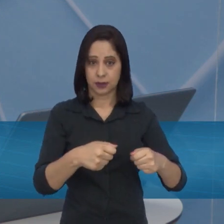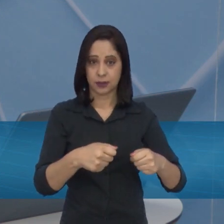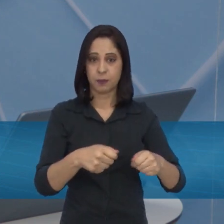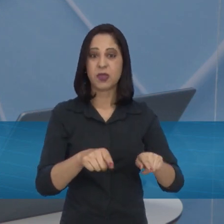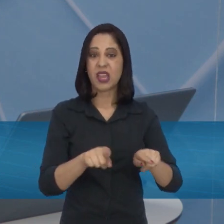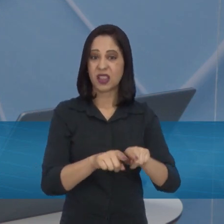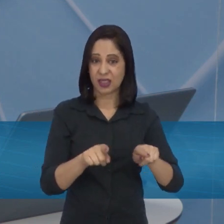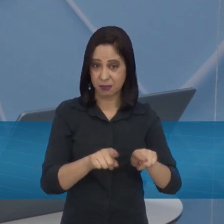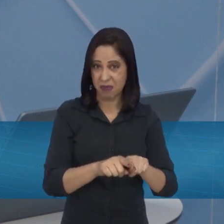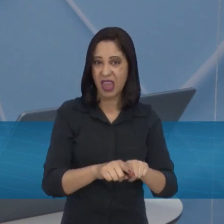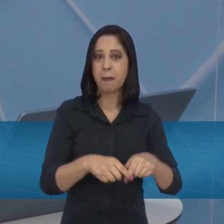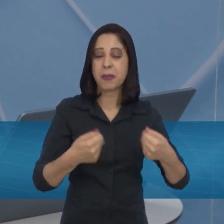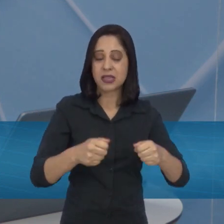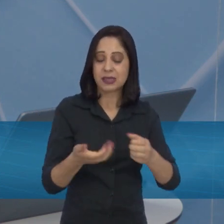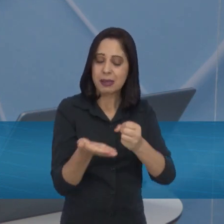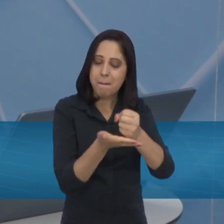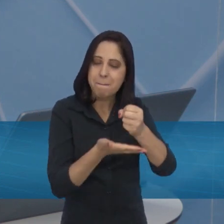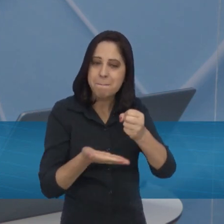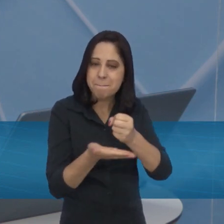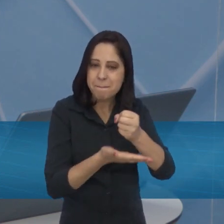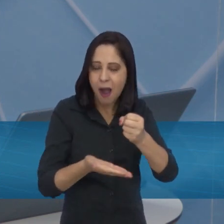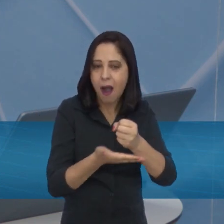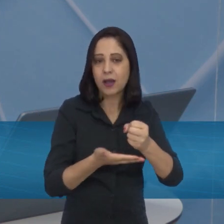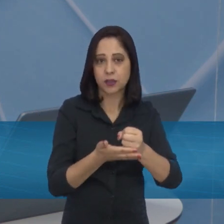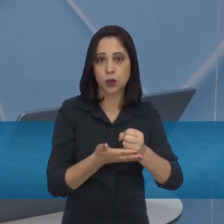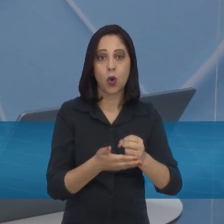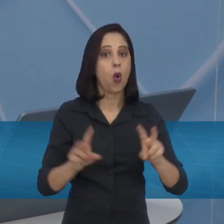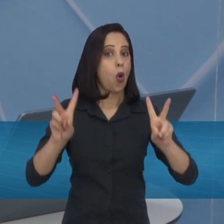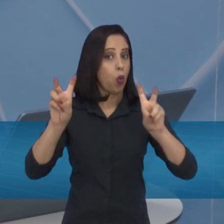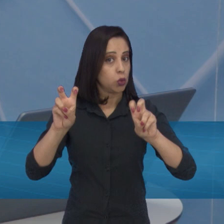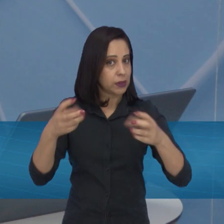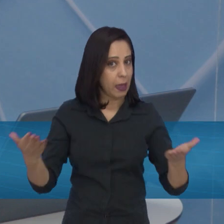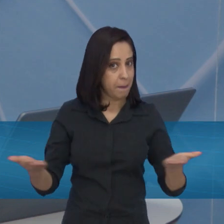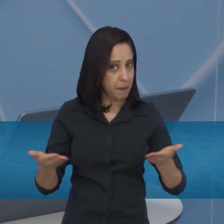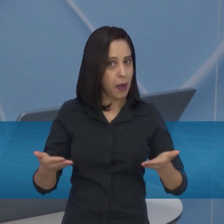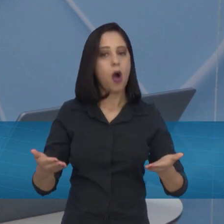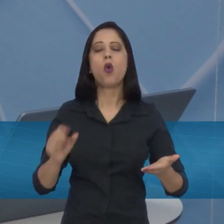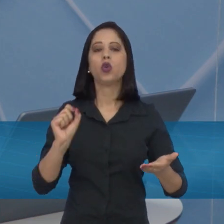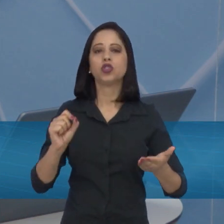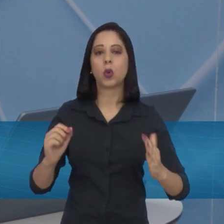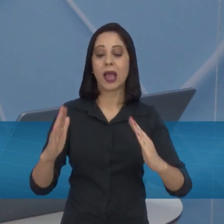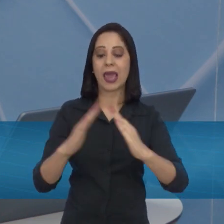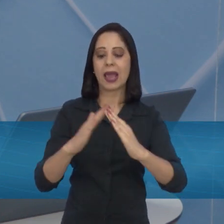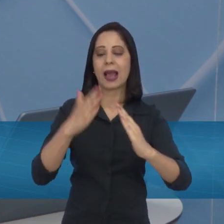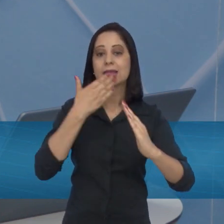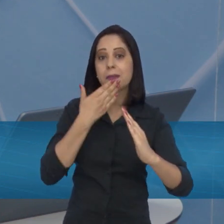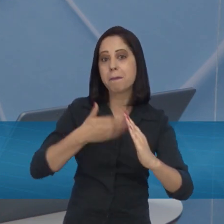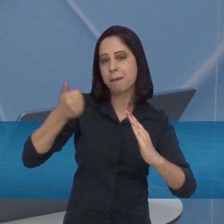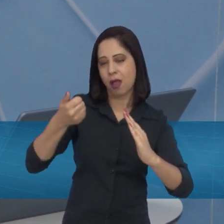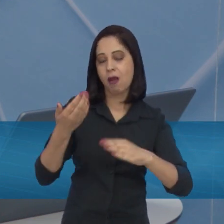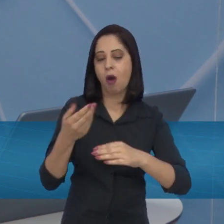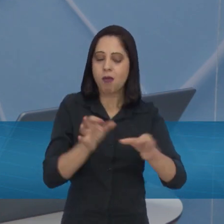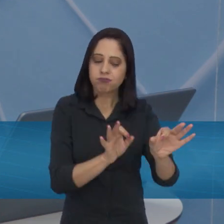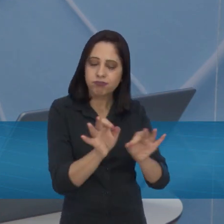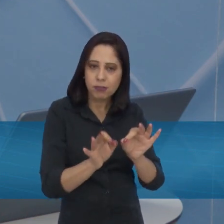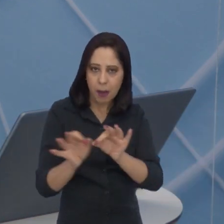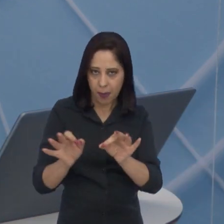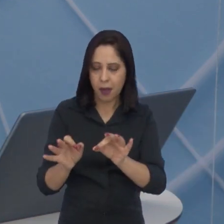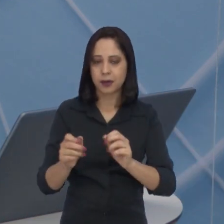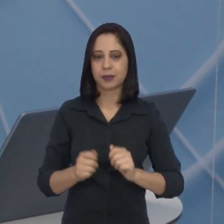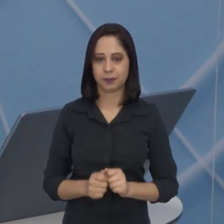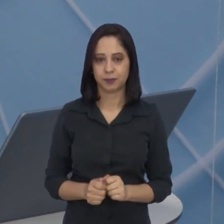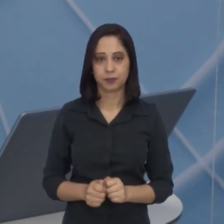serviços públicos básicos. Melhorias habitacionais, portanto, é o tema do Diálogos de hoje. E aqui comigo no